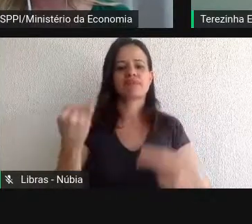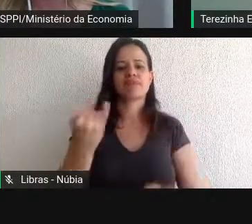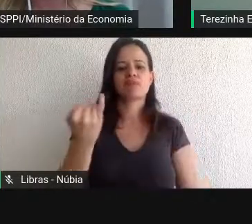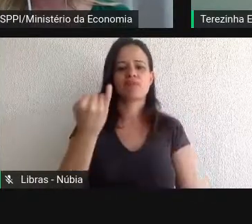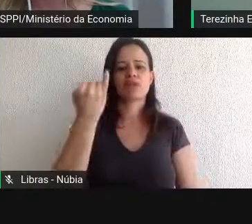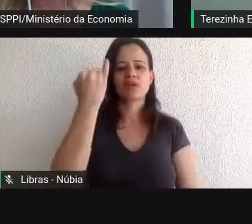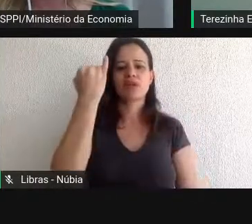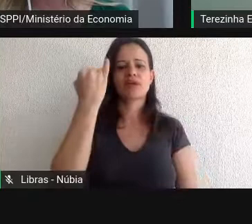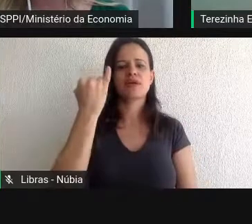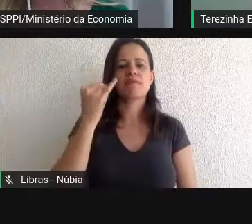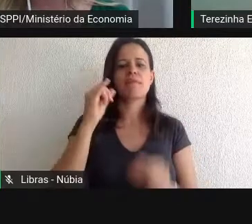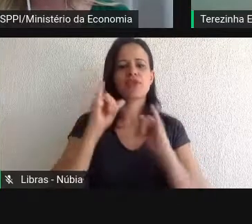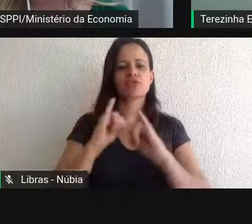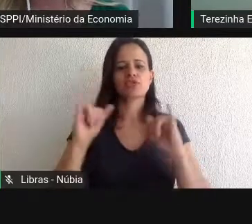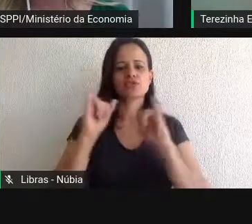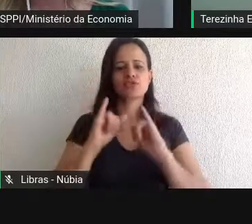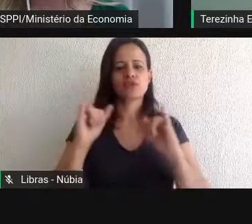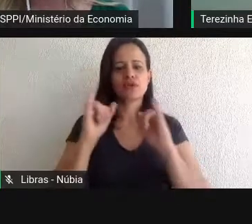para a divulgação